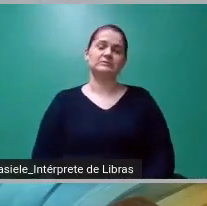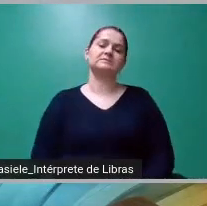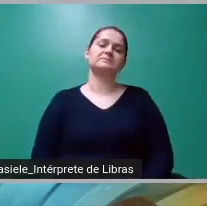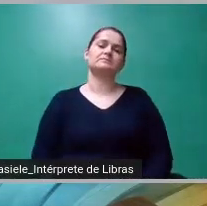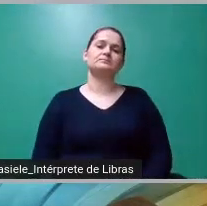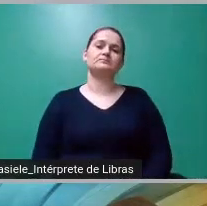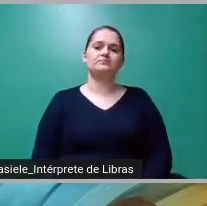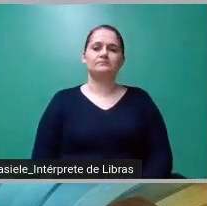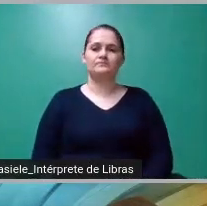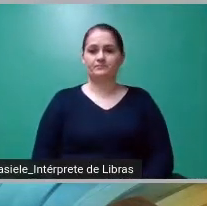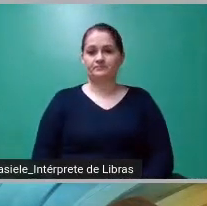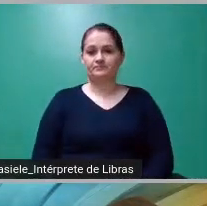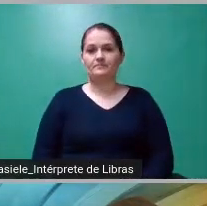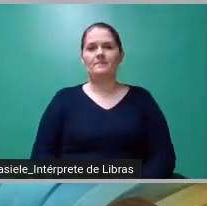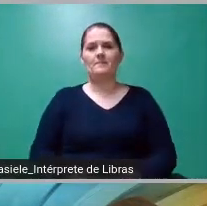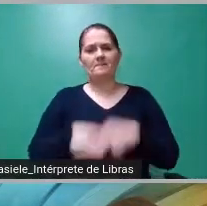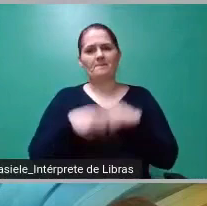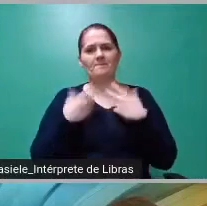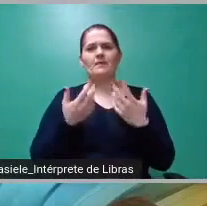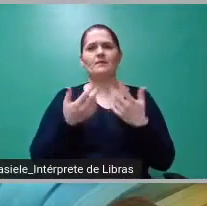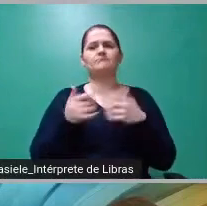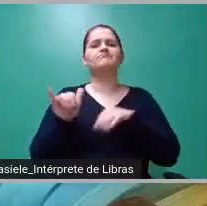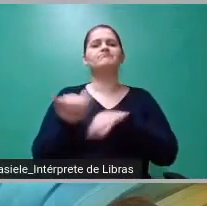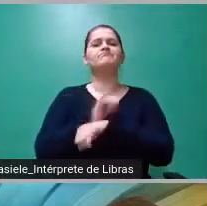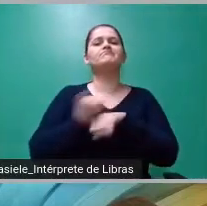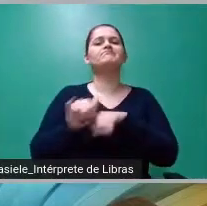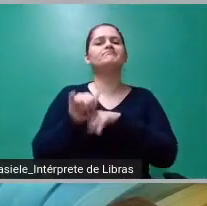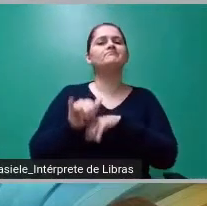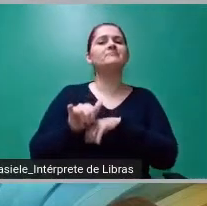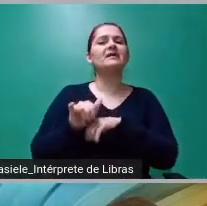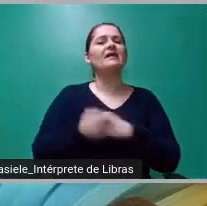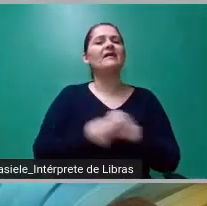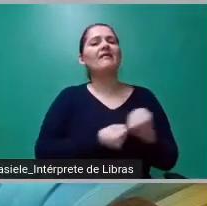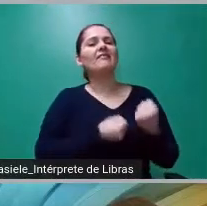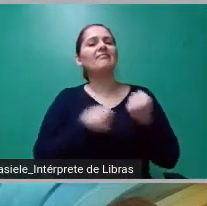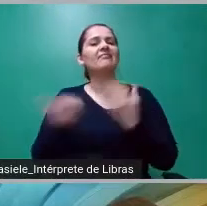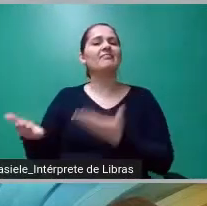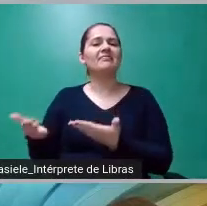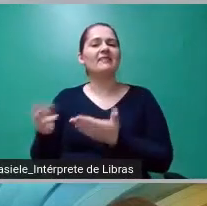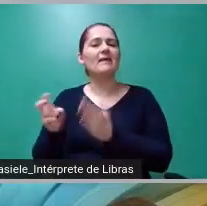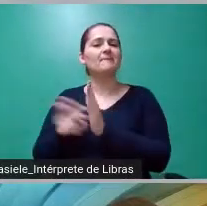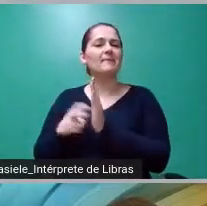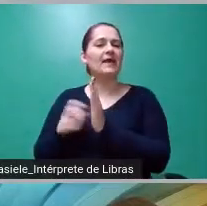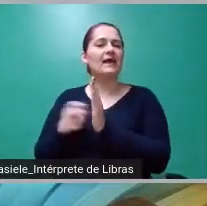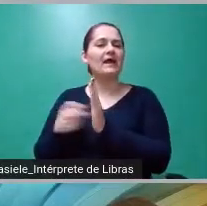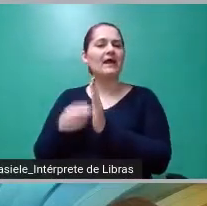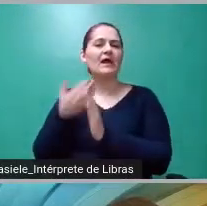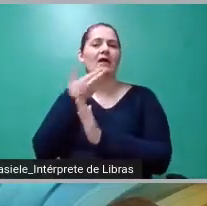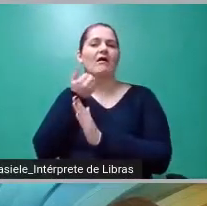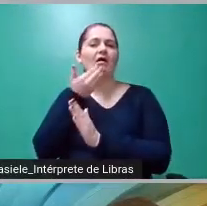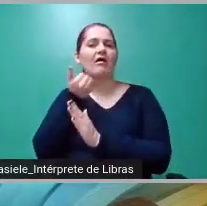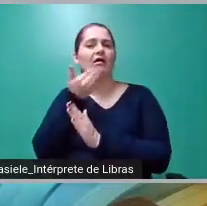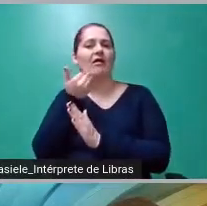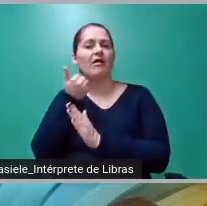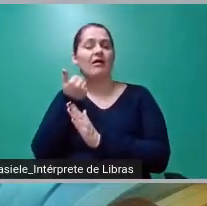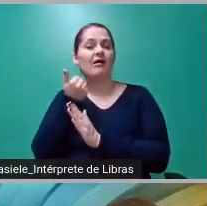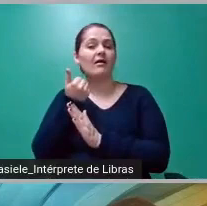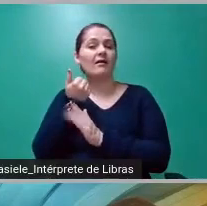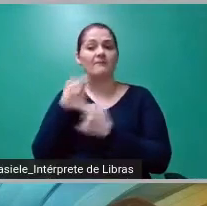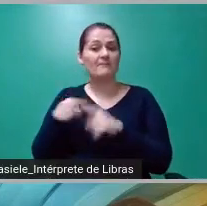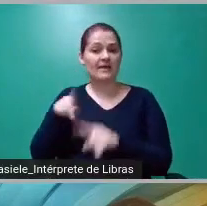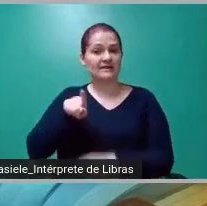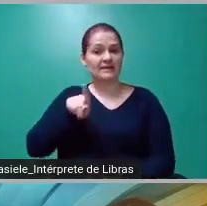Aí, esses mecanismos favorecem os bancos não usam o dinheiro para circular na economia, não usam, tem